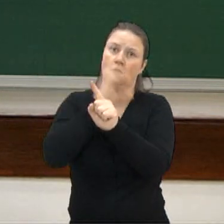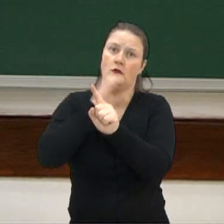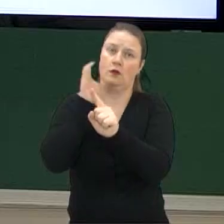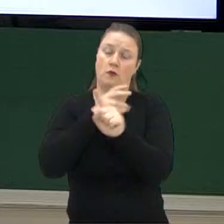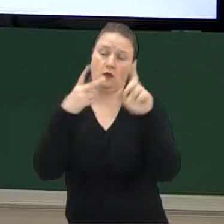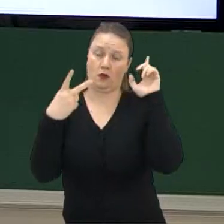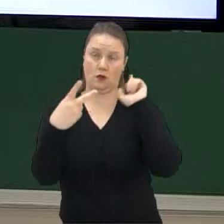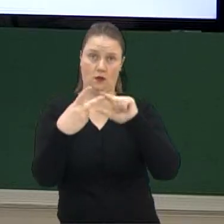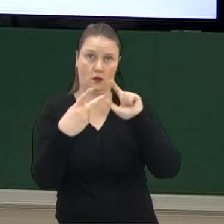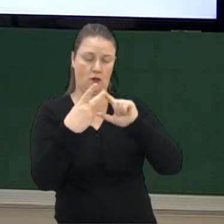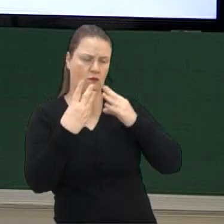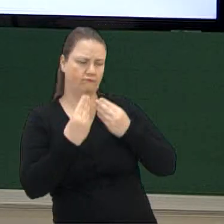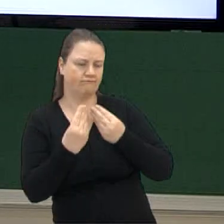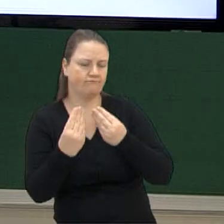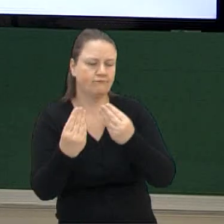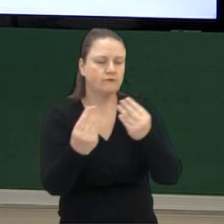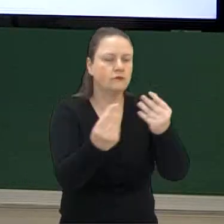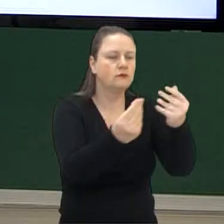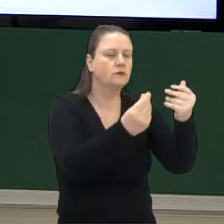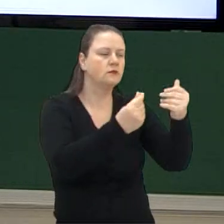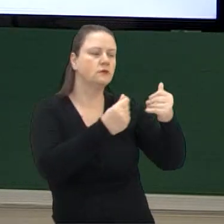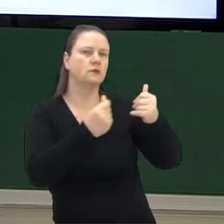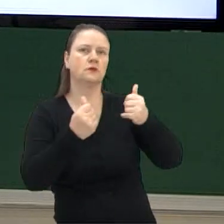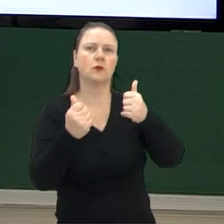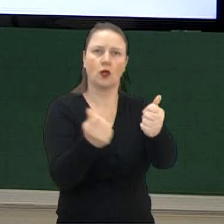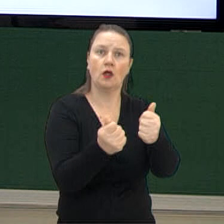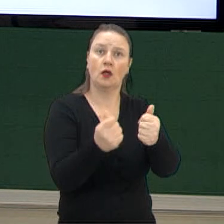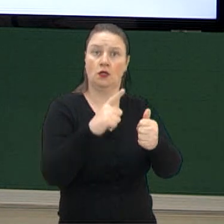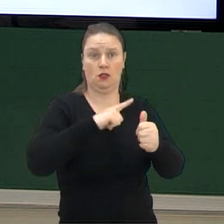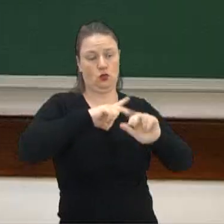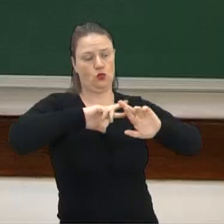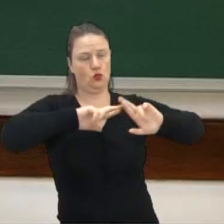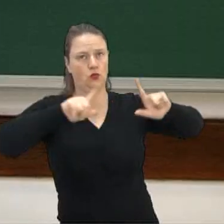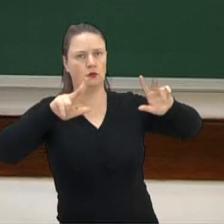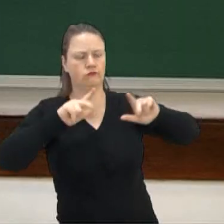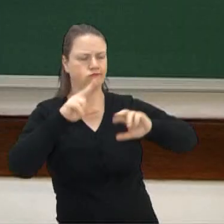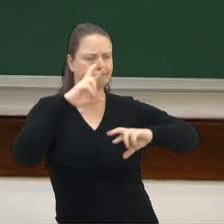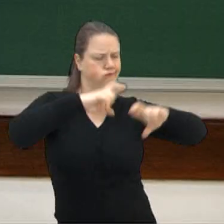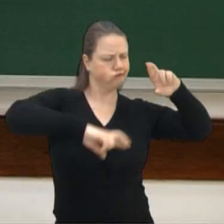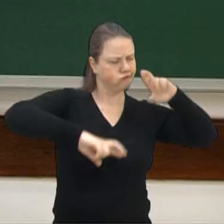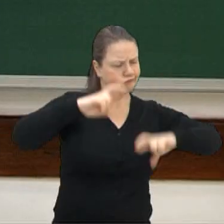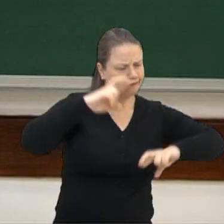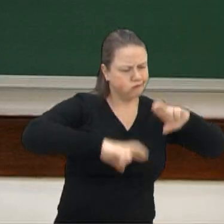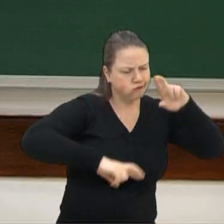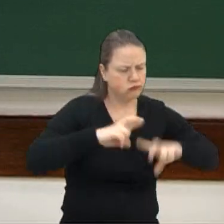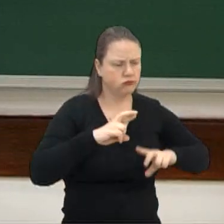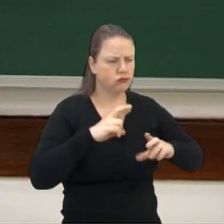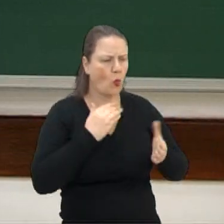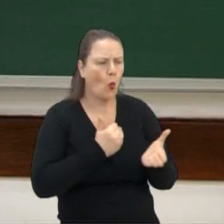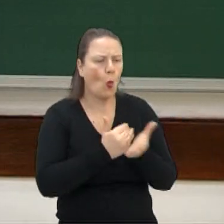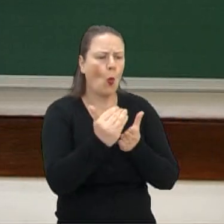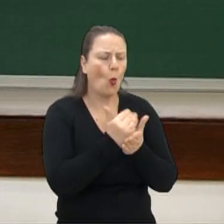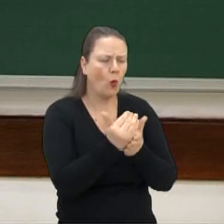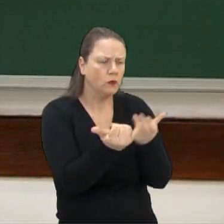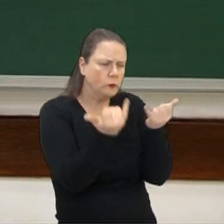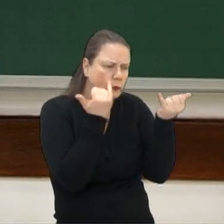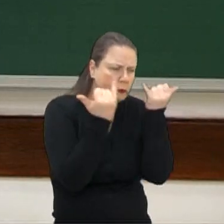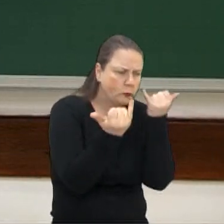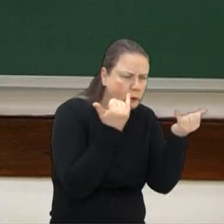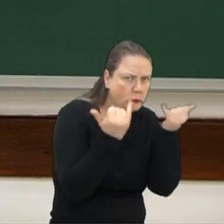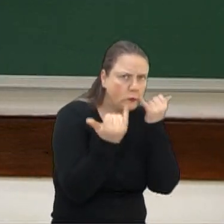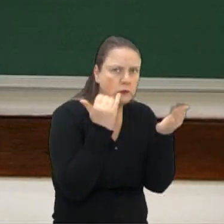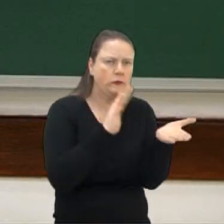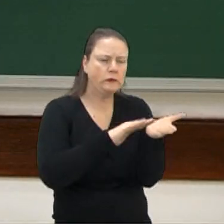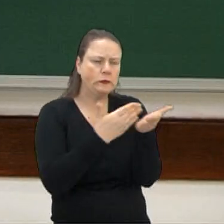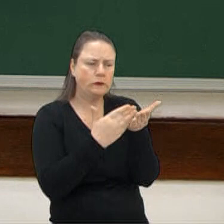pesquisa qualitativa, ela é subjetiva. A análise é feita a partir da interpretação dos dados. Lembram quando